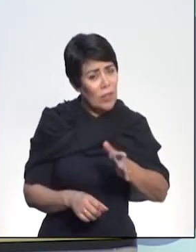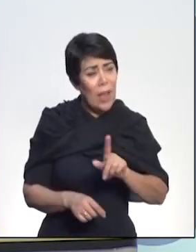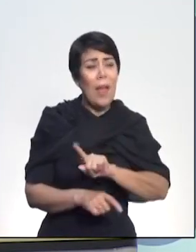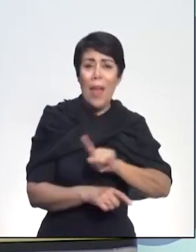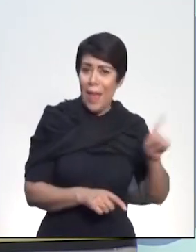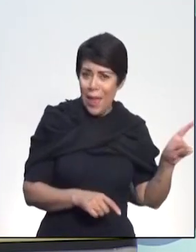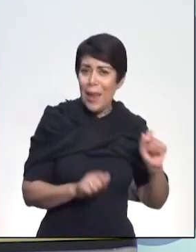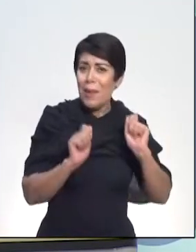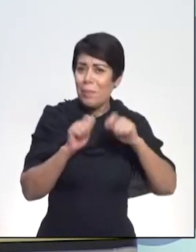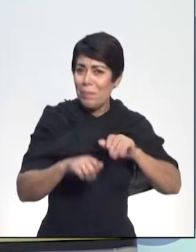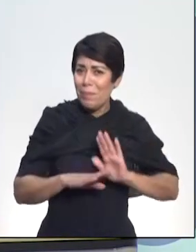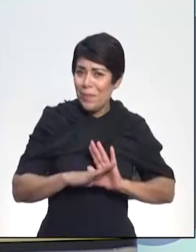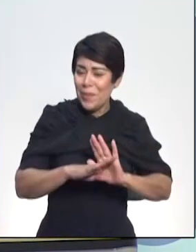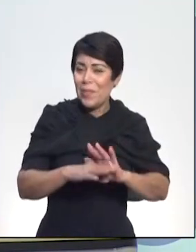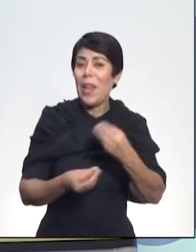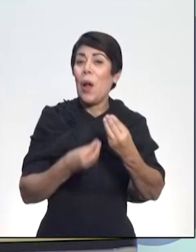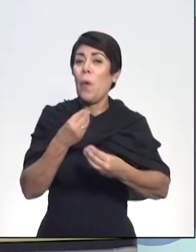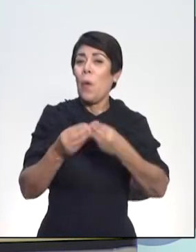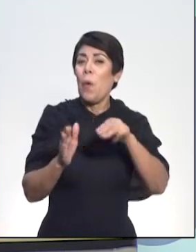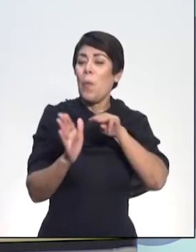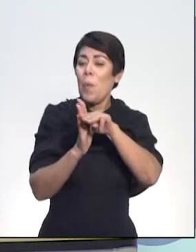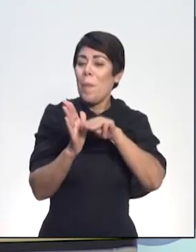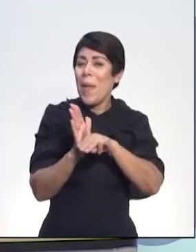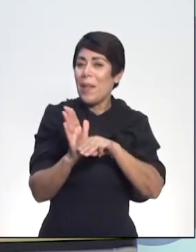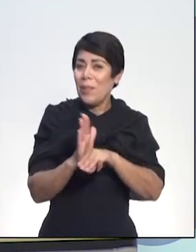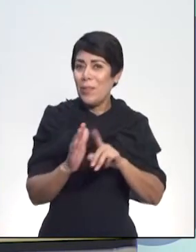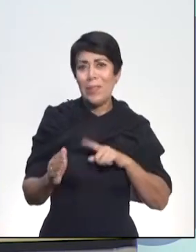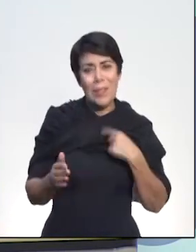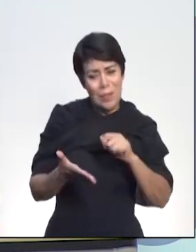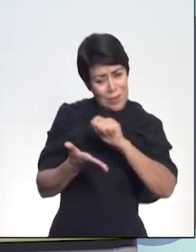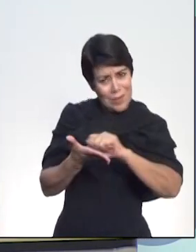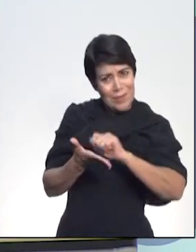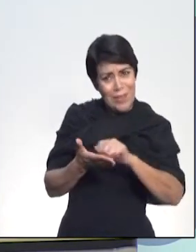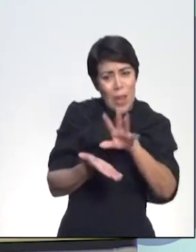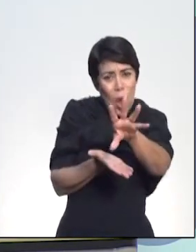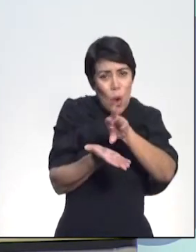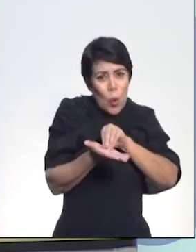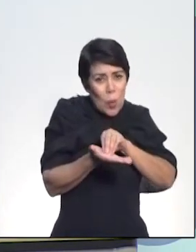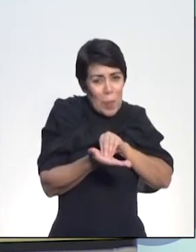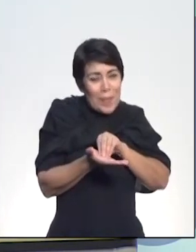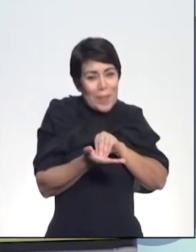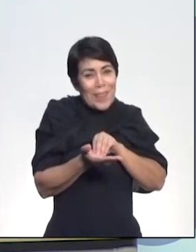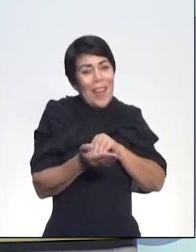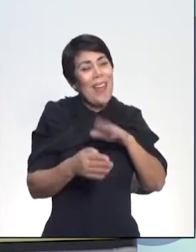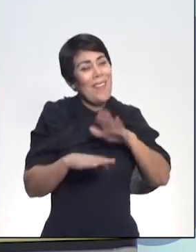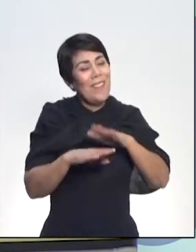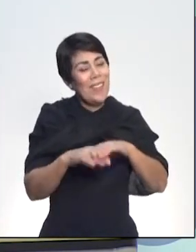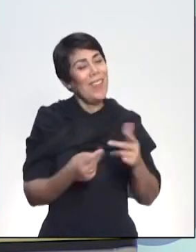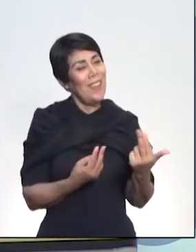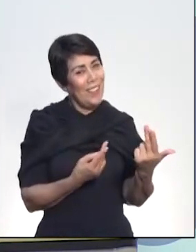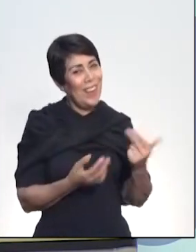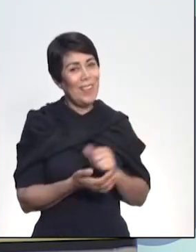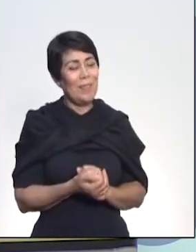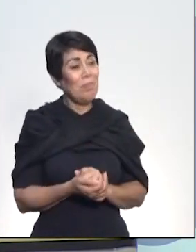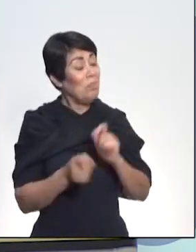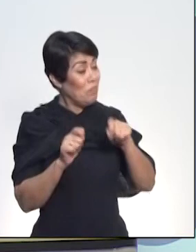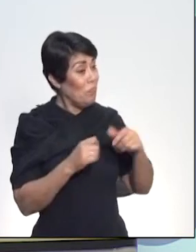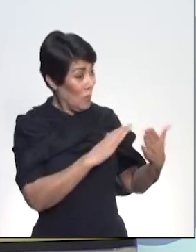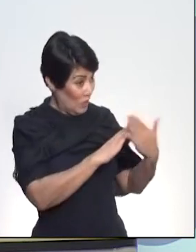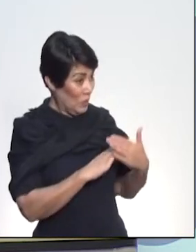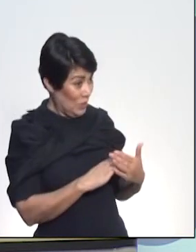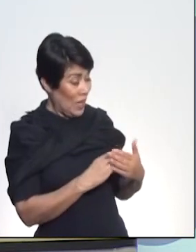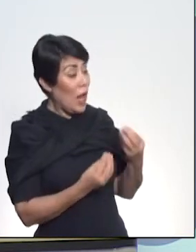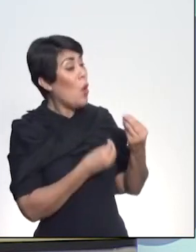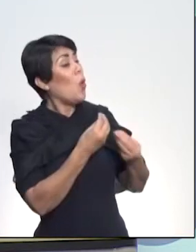aí o método que ela usa para a gente anotar e, quem sabe, nós nos inspirarmos também nela, né? Você pode dizer para a gente como